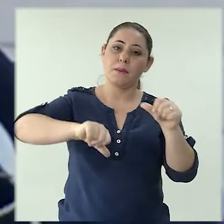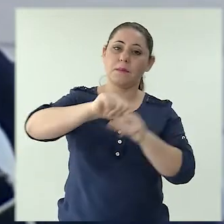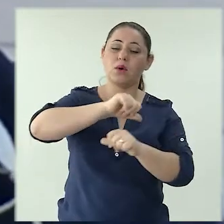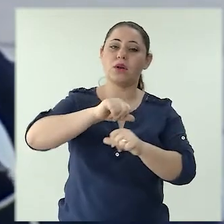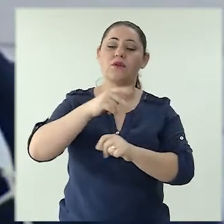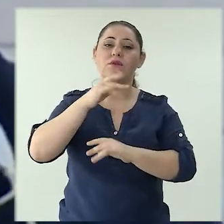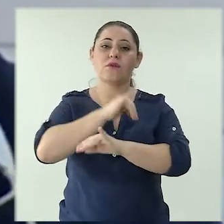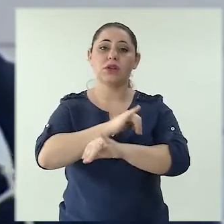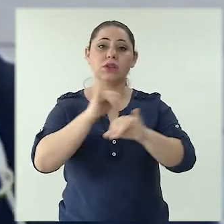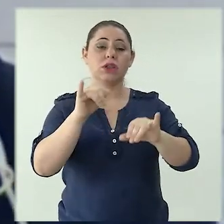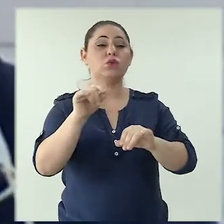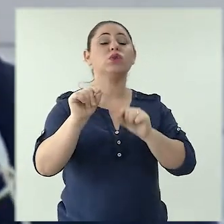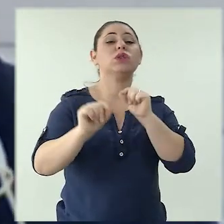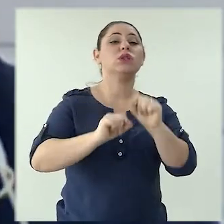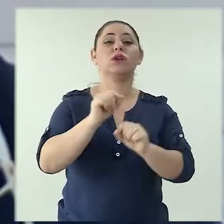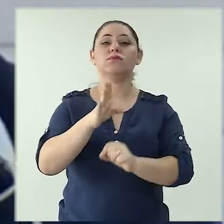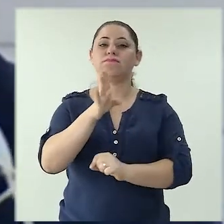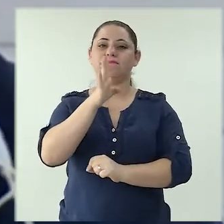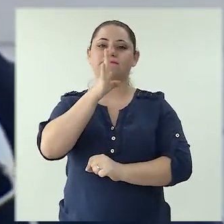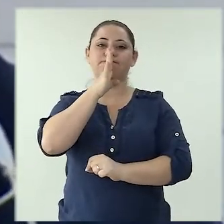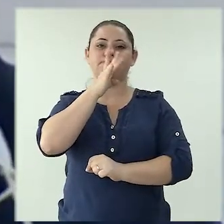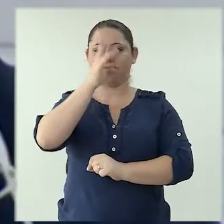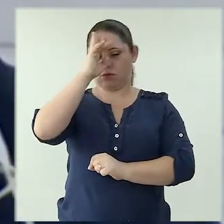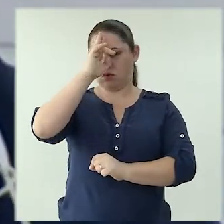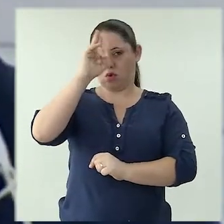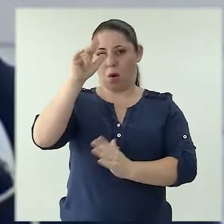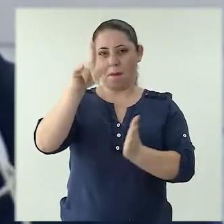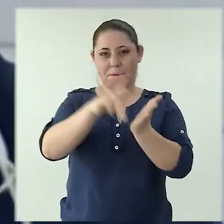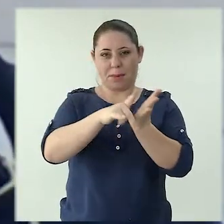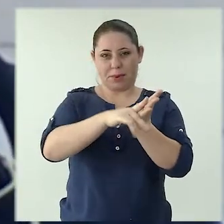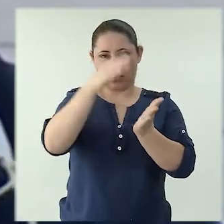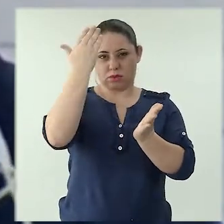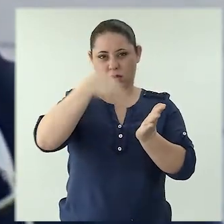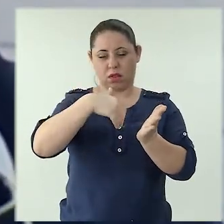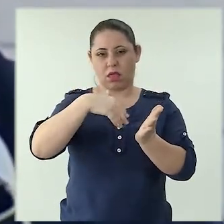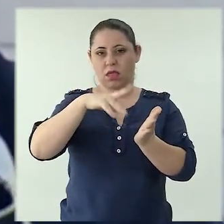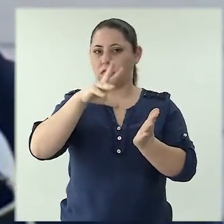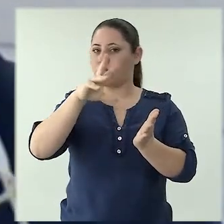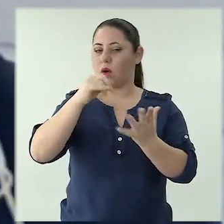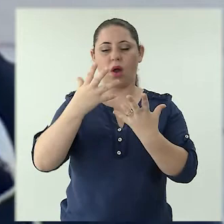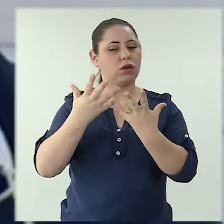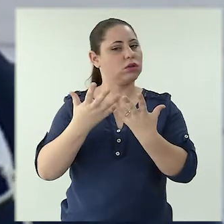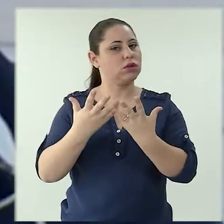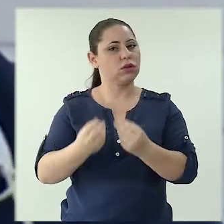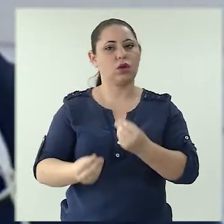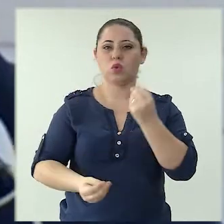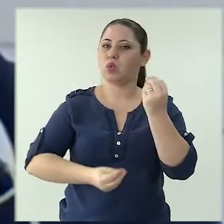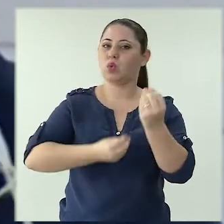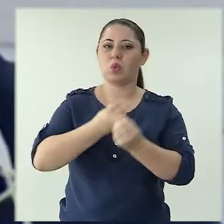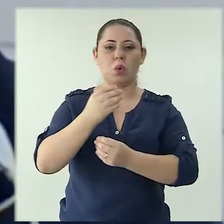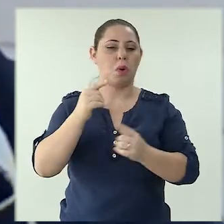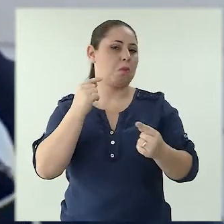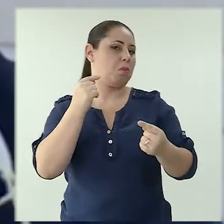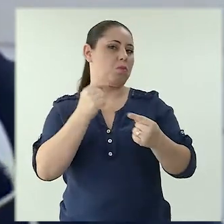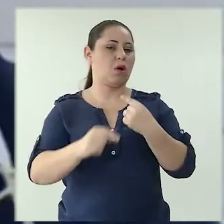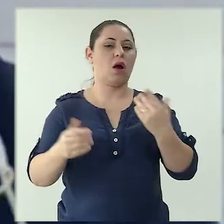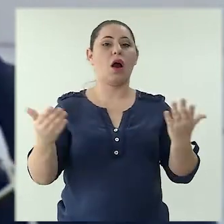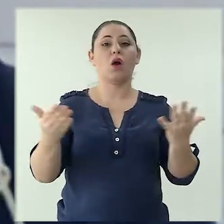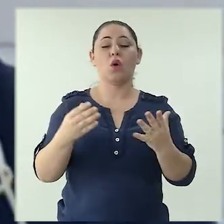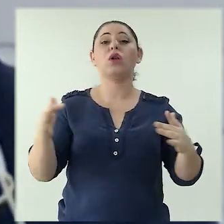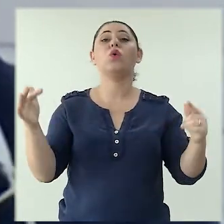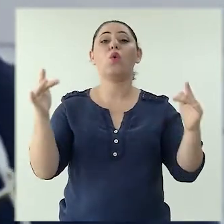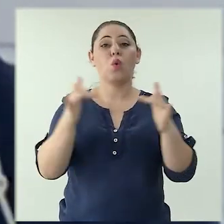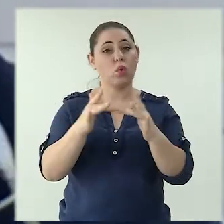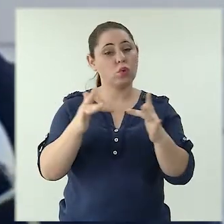esse requisito, dizendo que o silêncio do proprietário tabular não pode ser mais considerado como discordância, e